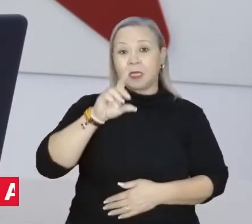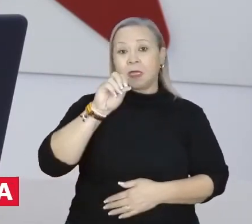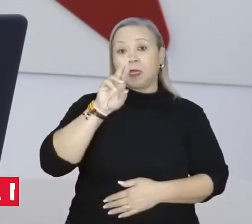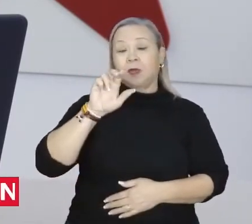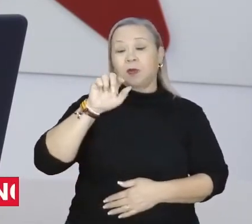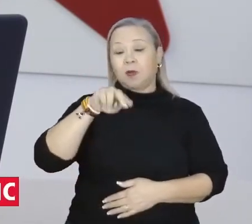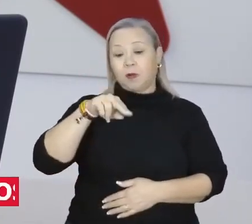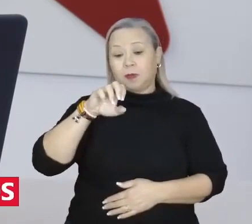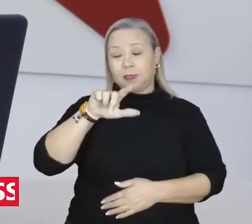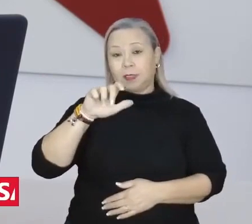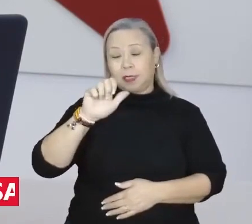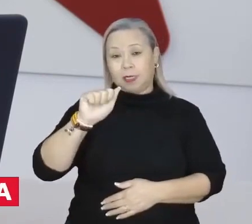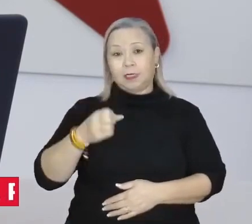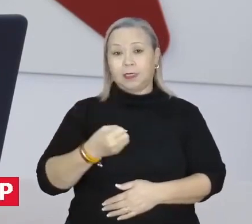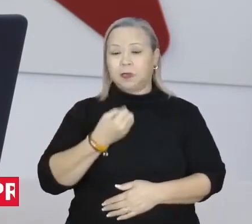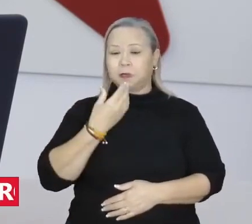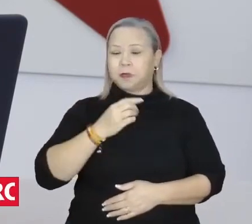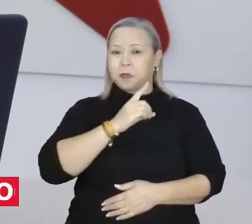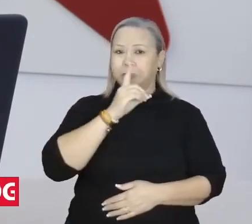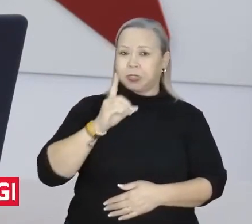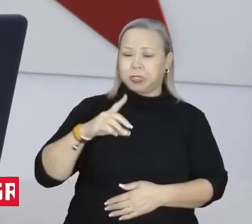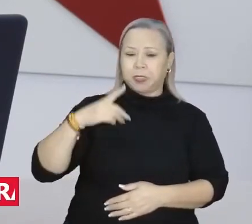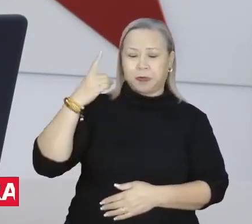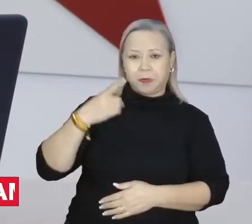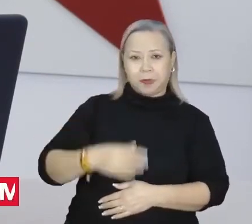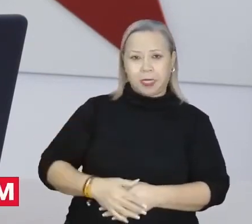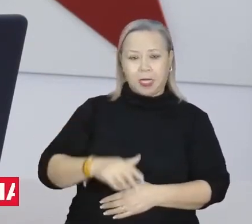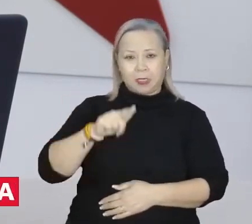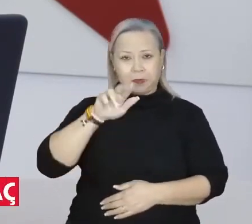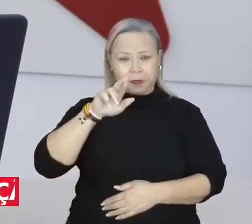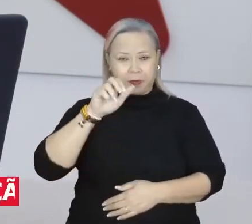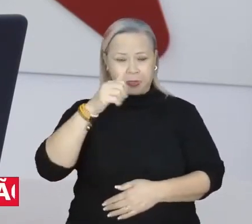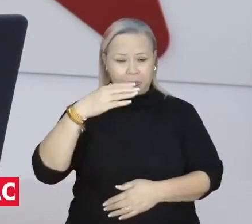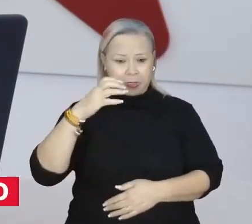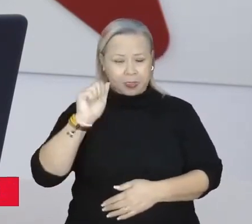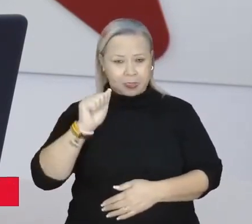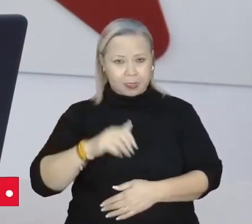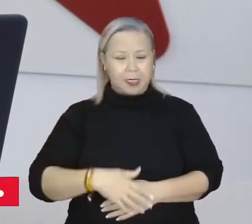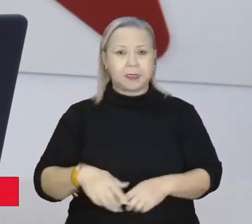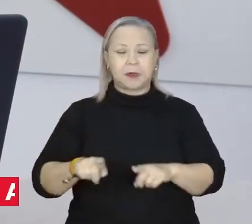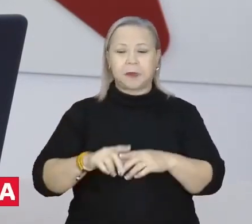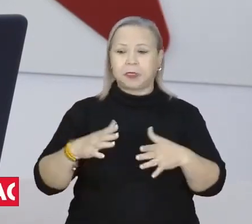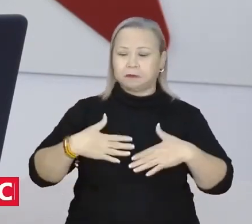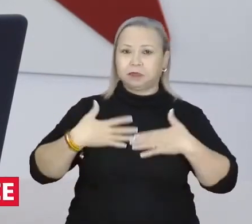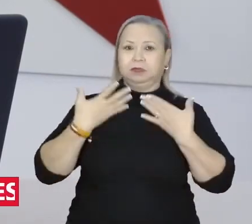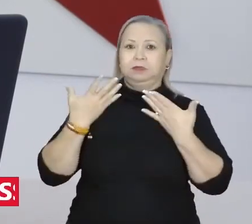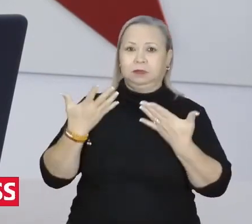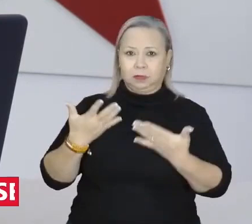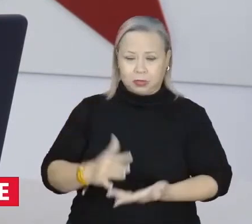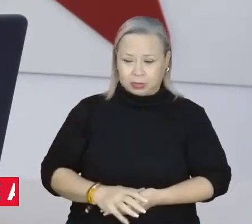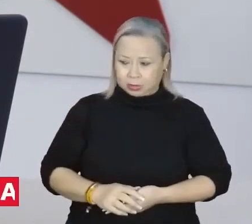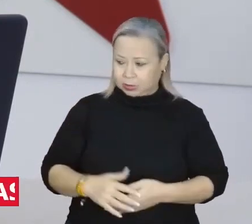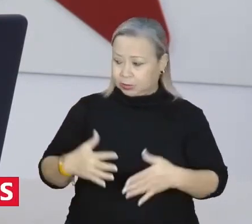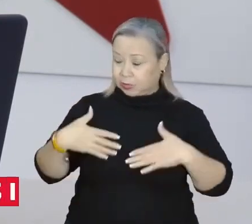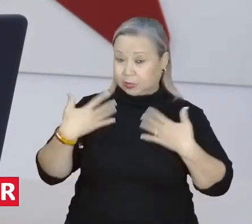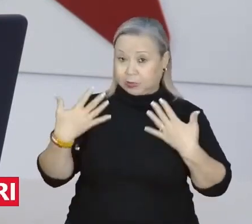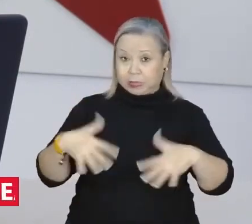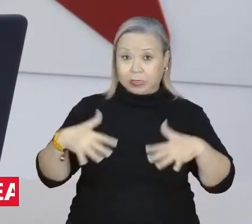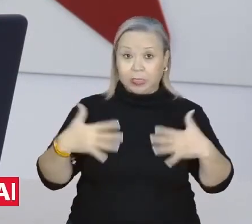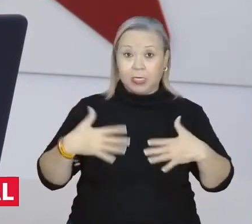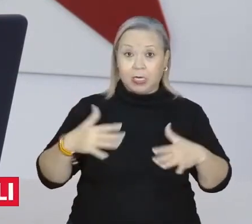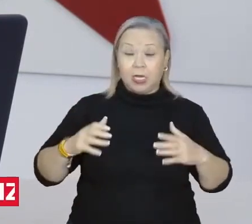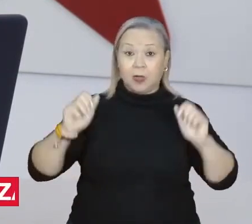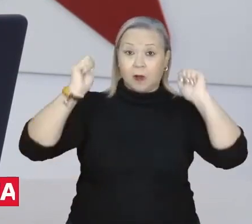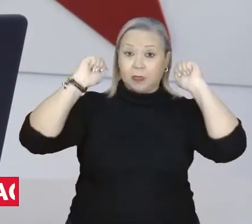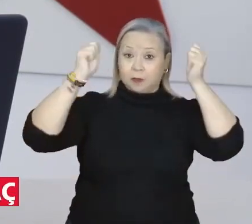para o deputado Arnaldo Barros, Graça Mendes, né, que também está assustada aqui com as